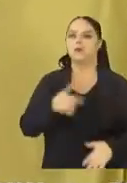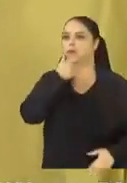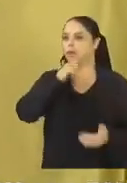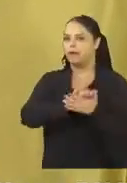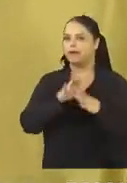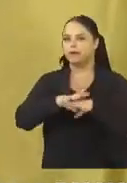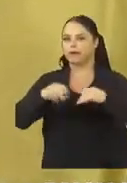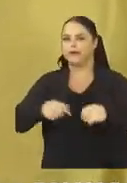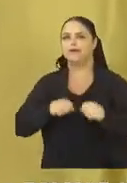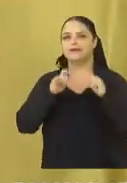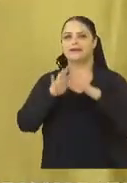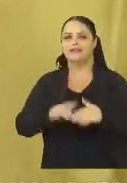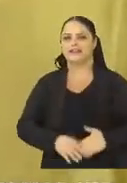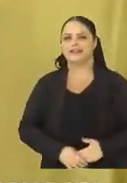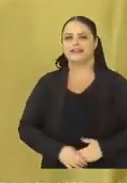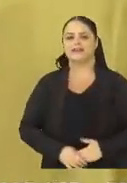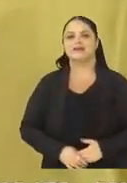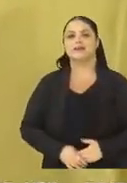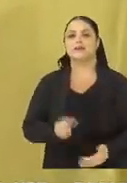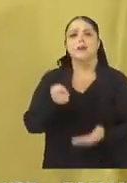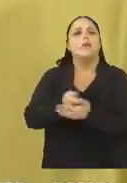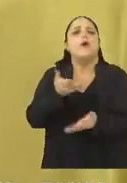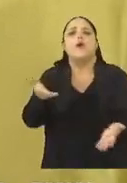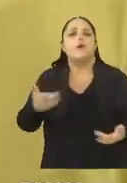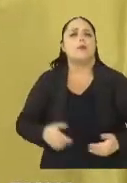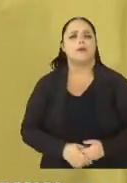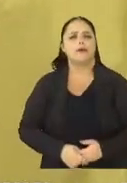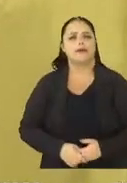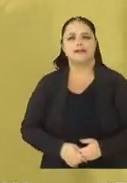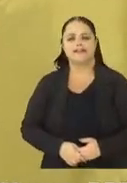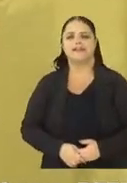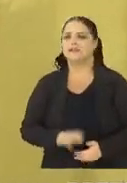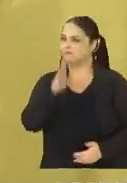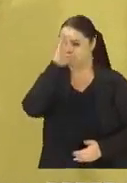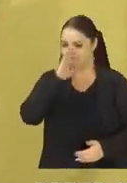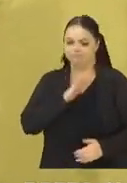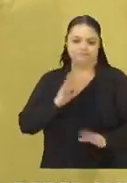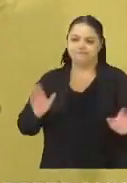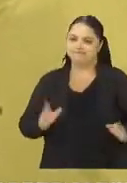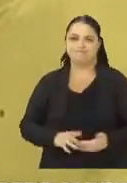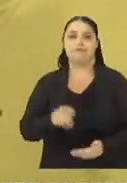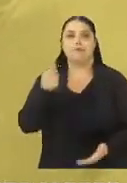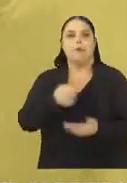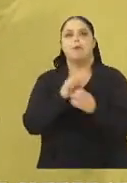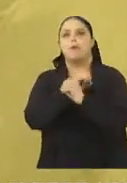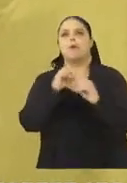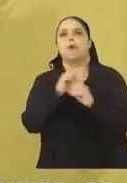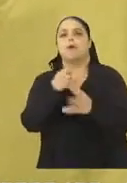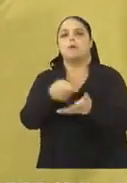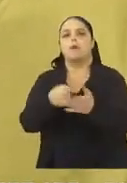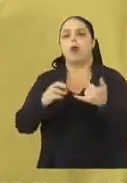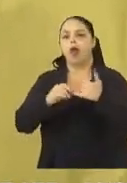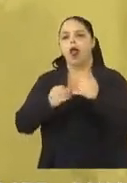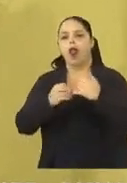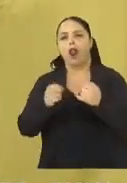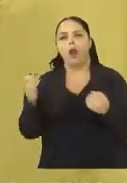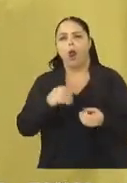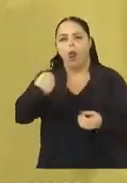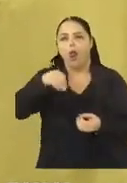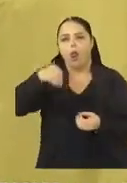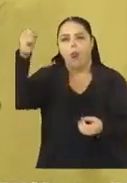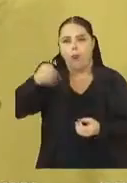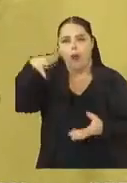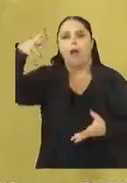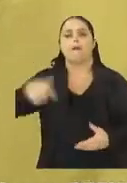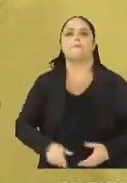a Deus é uma benção você já pagou a conta filha não pagamos nada mas eu não comprou feijão Mágico do Valdemiro